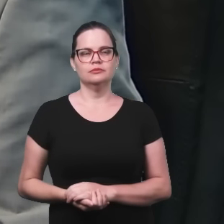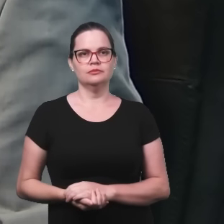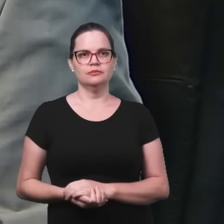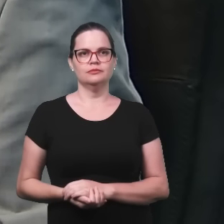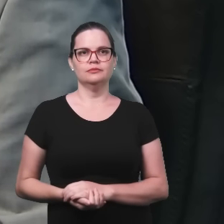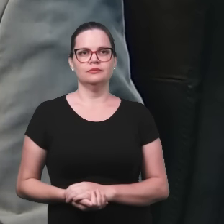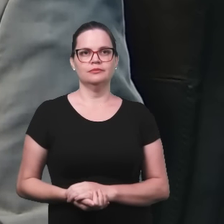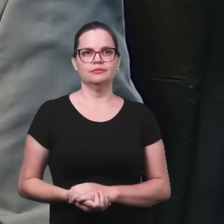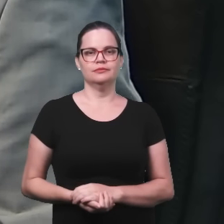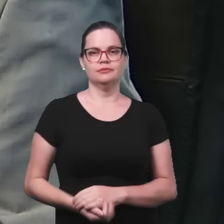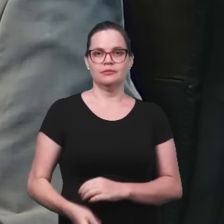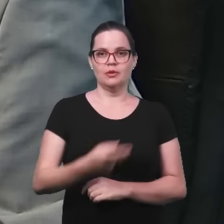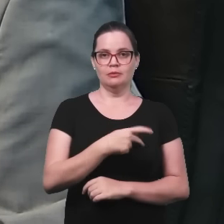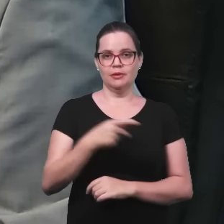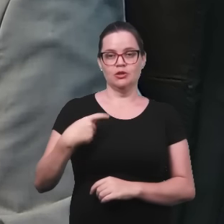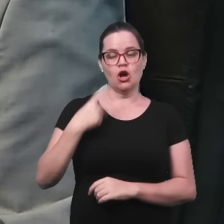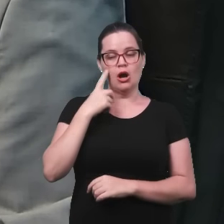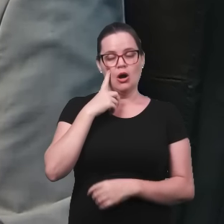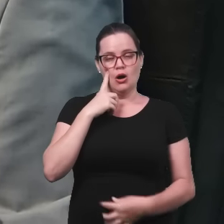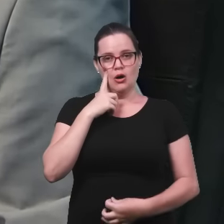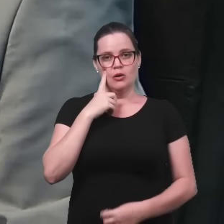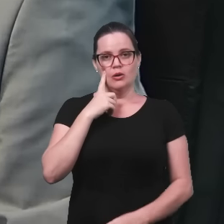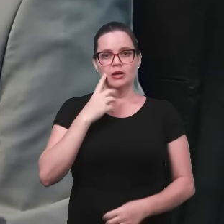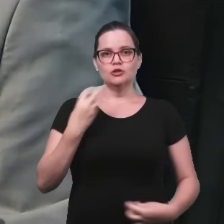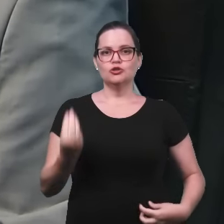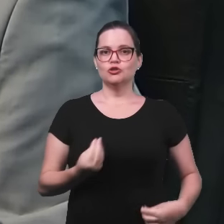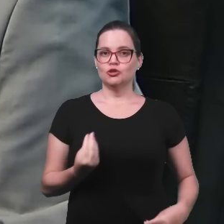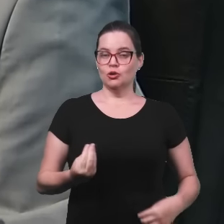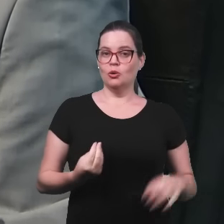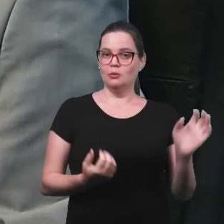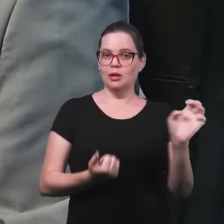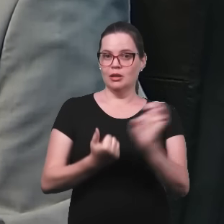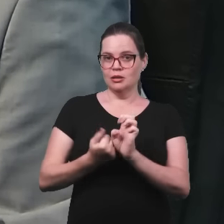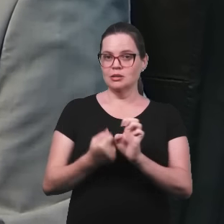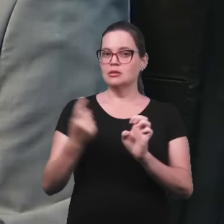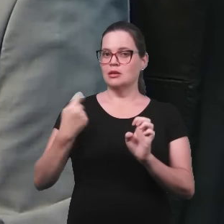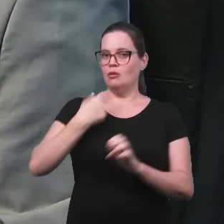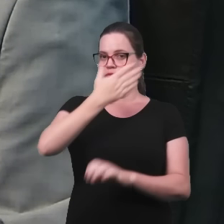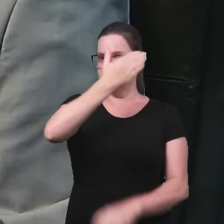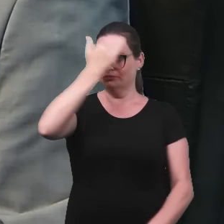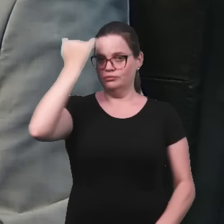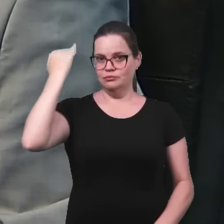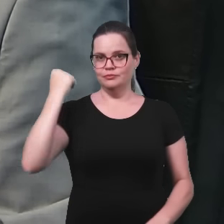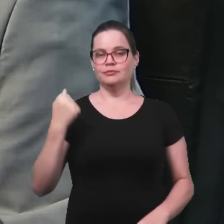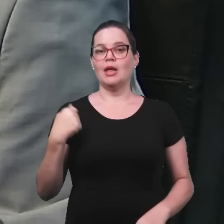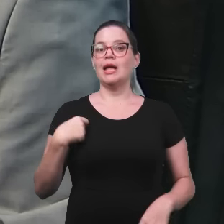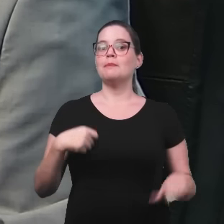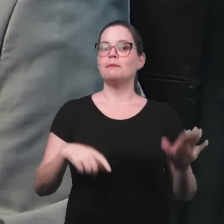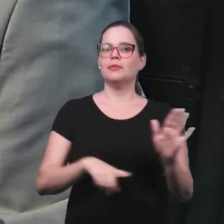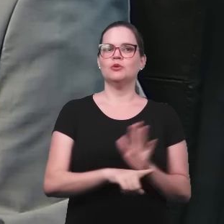só a sabedoria de Eliseu. O que queres que eu